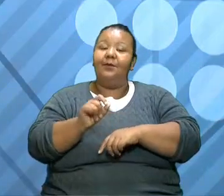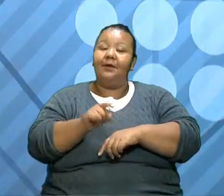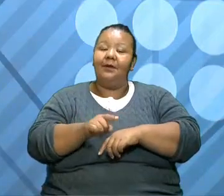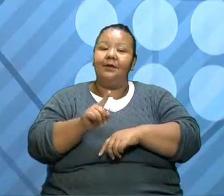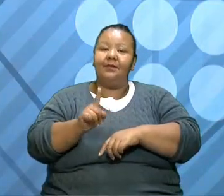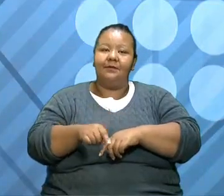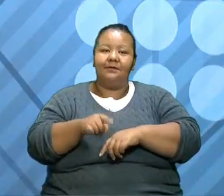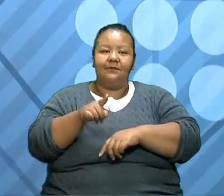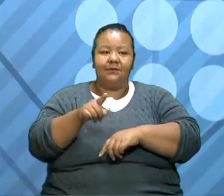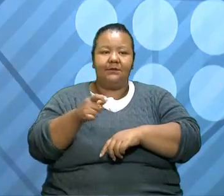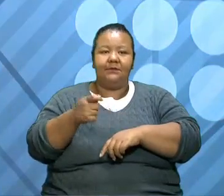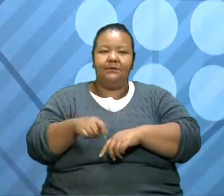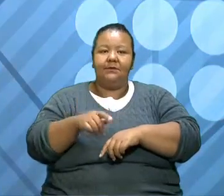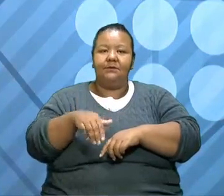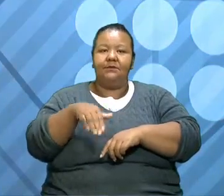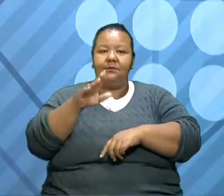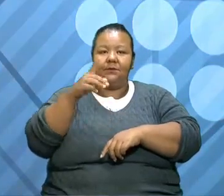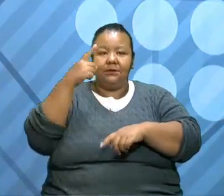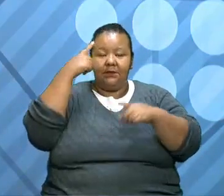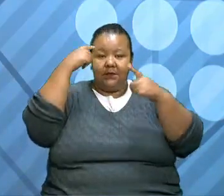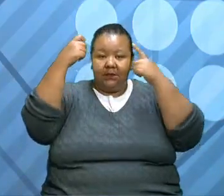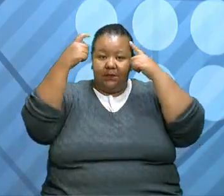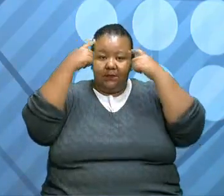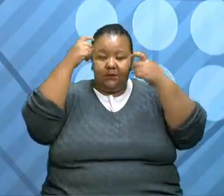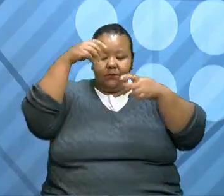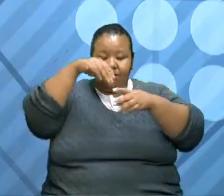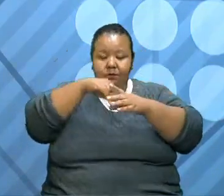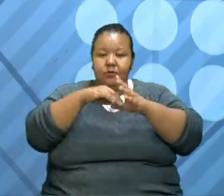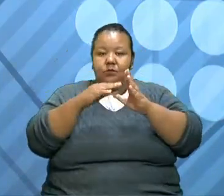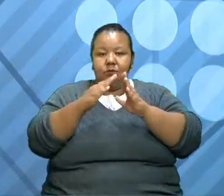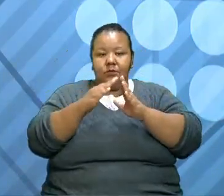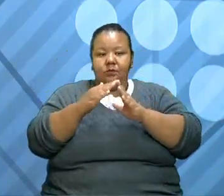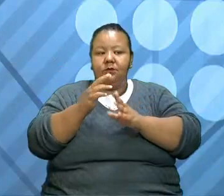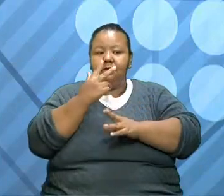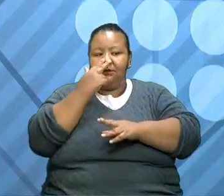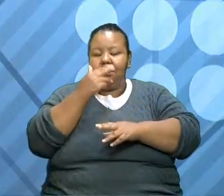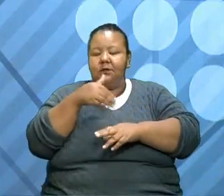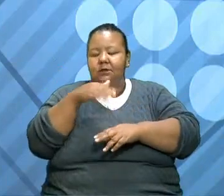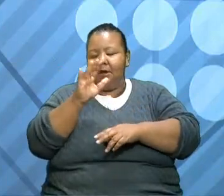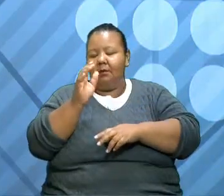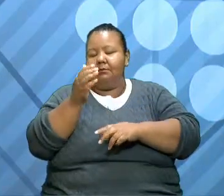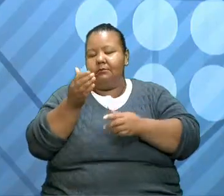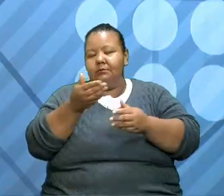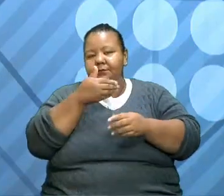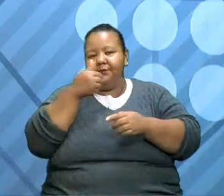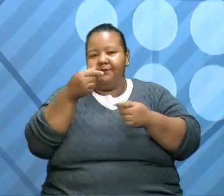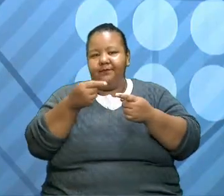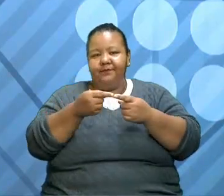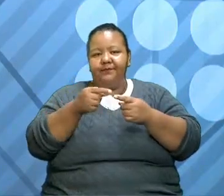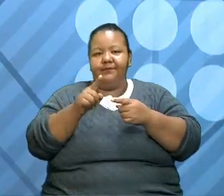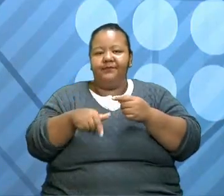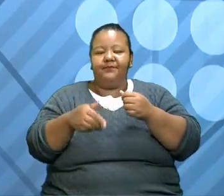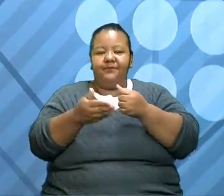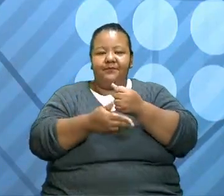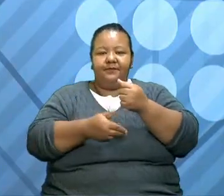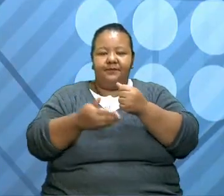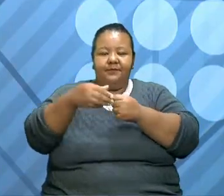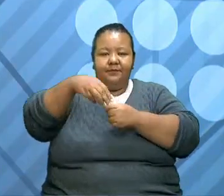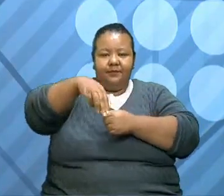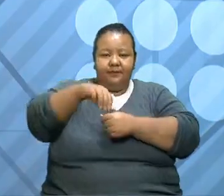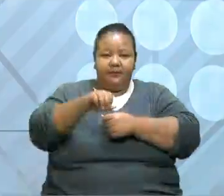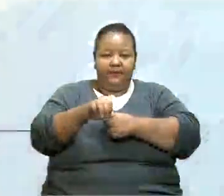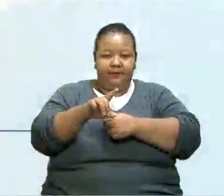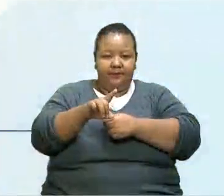de você vai ser mais criativo no ambiente que você acha que tem mais potencial. Essa é a base da Module.